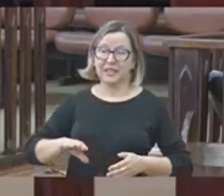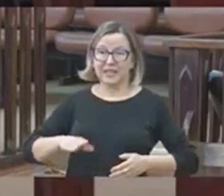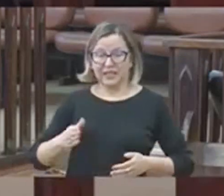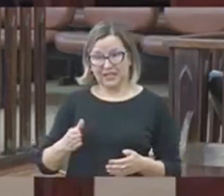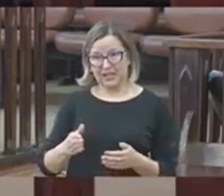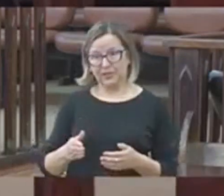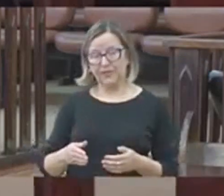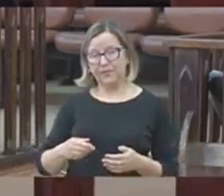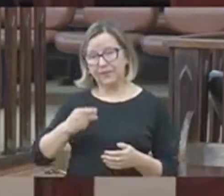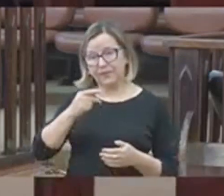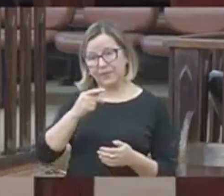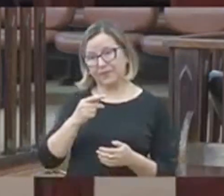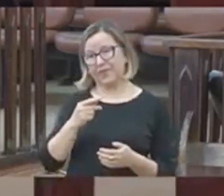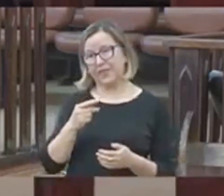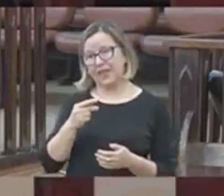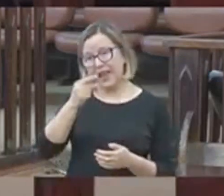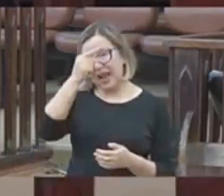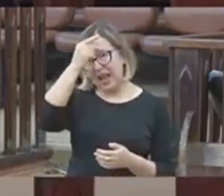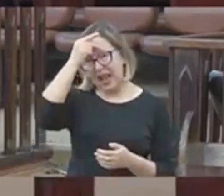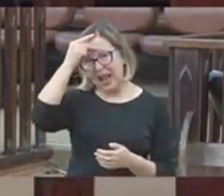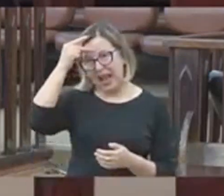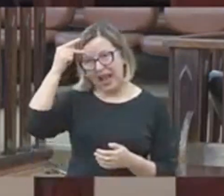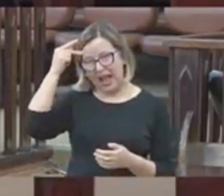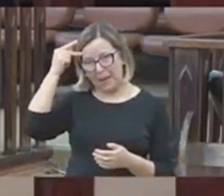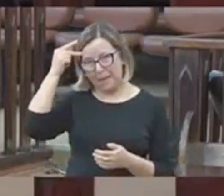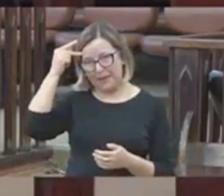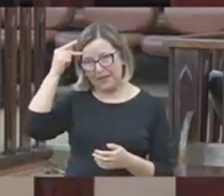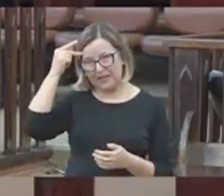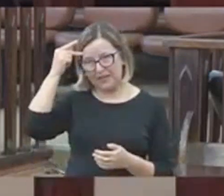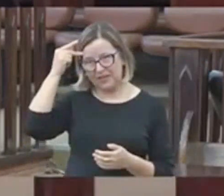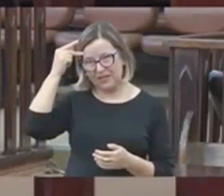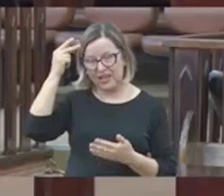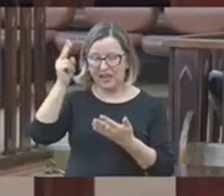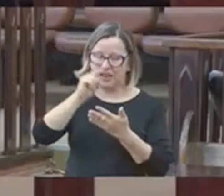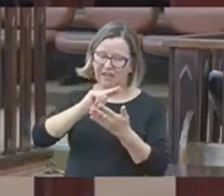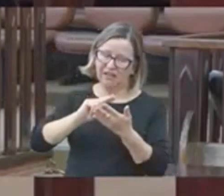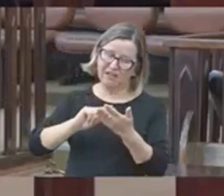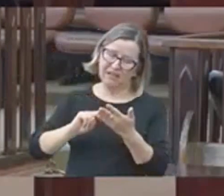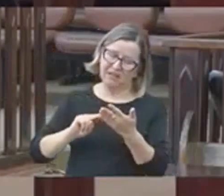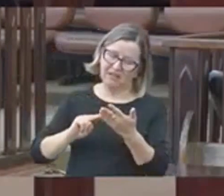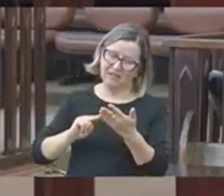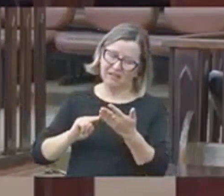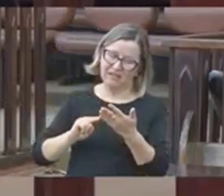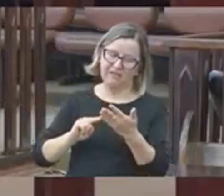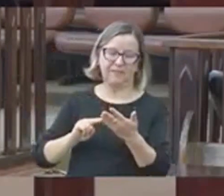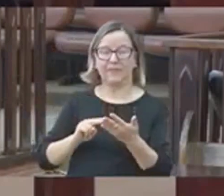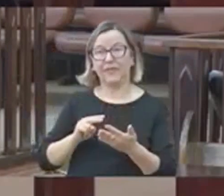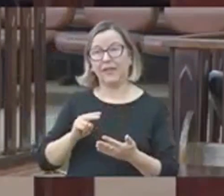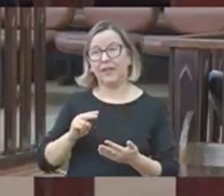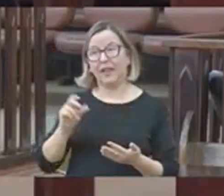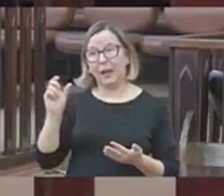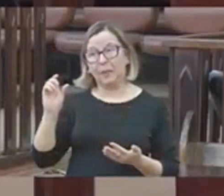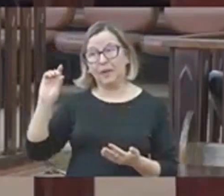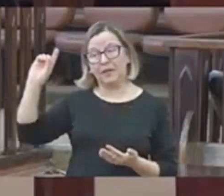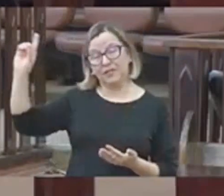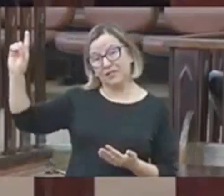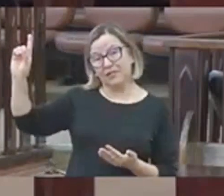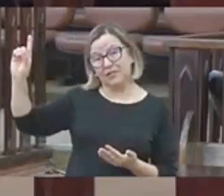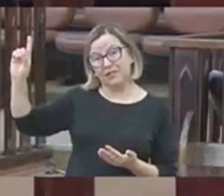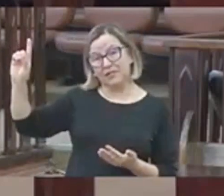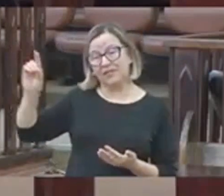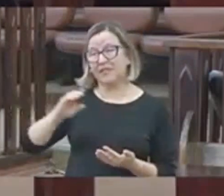que está em contato com a palavra de Deus, mas como ela não vê as consequências de uma maneira imediata muitas vezes,